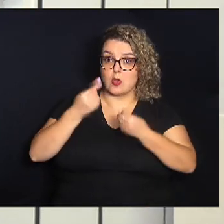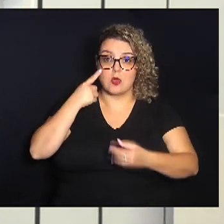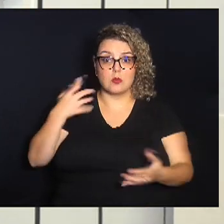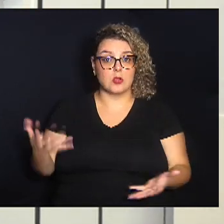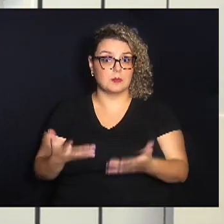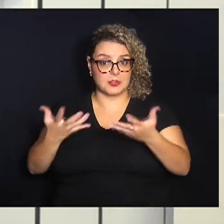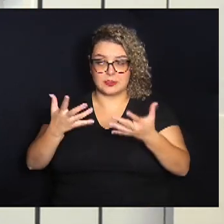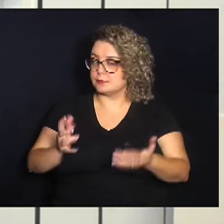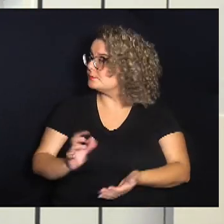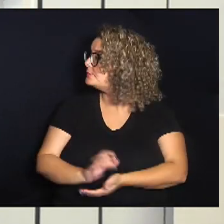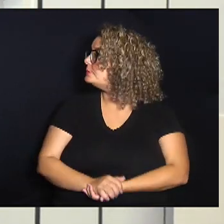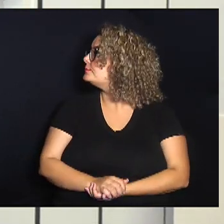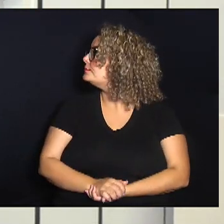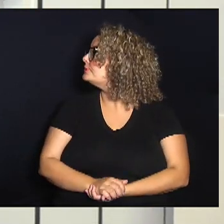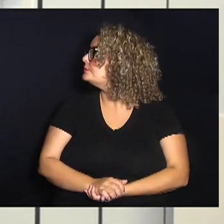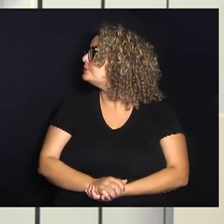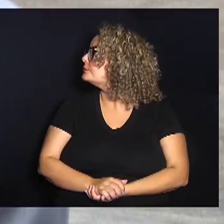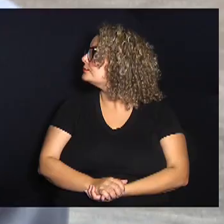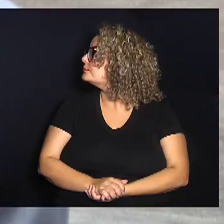iniciativa.